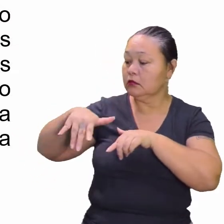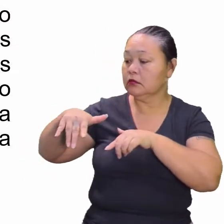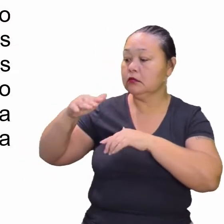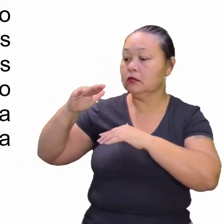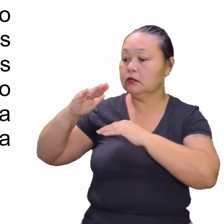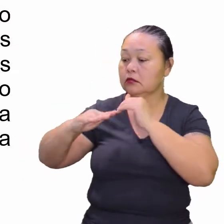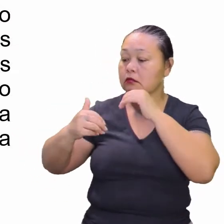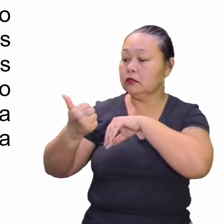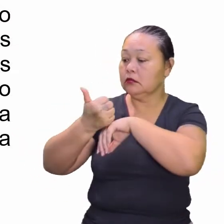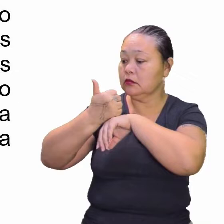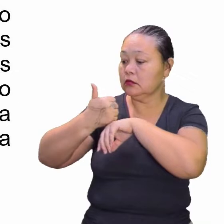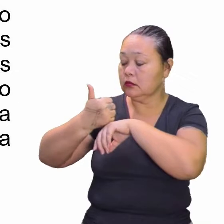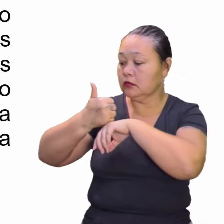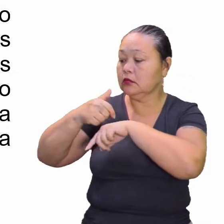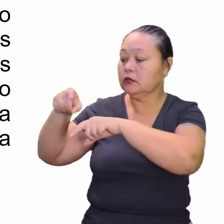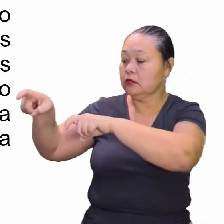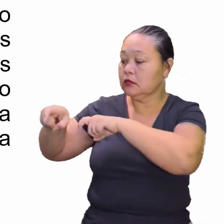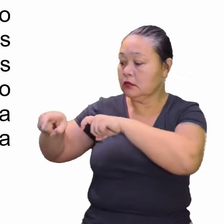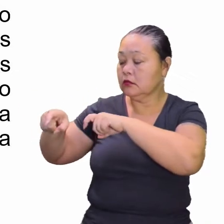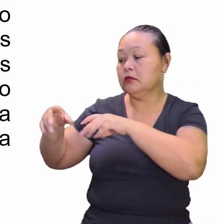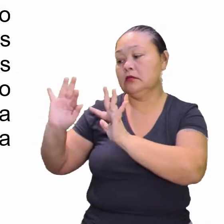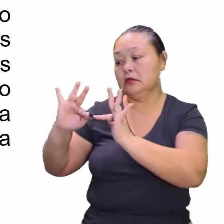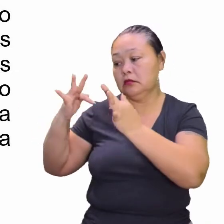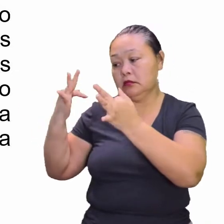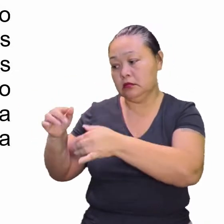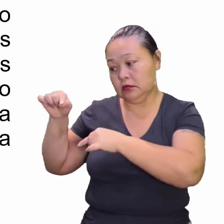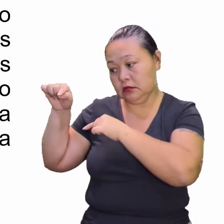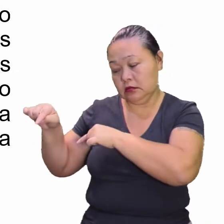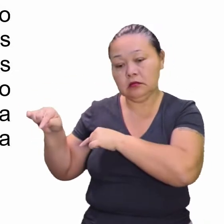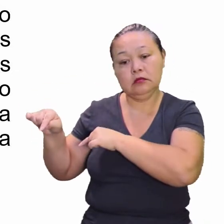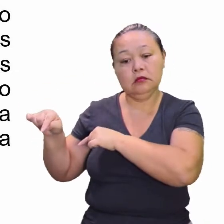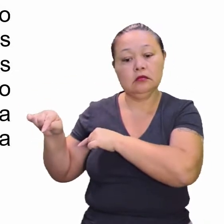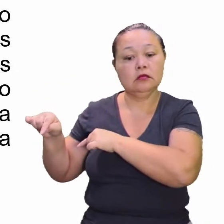deste importante agricultor familiar,